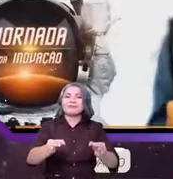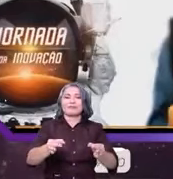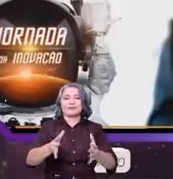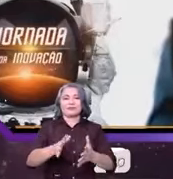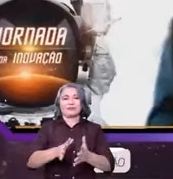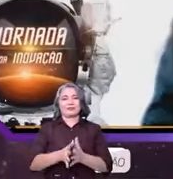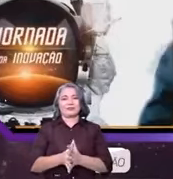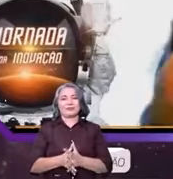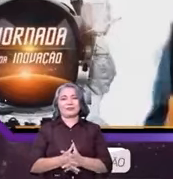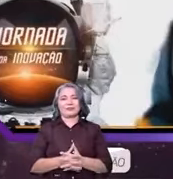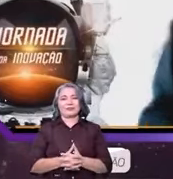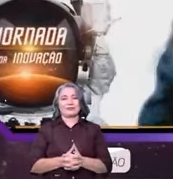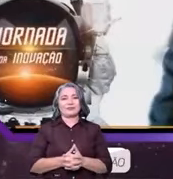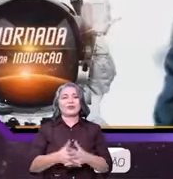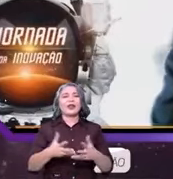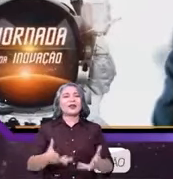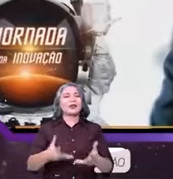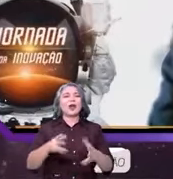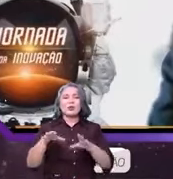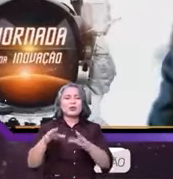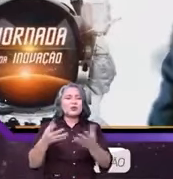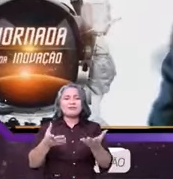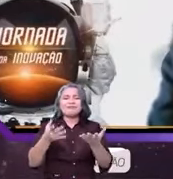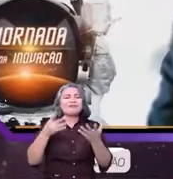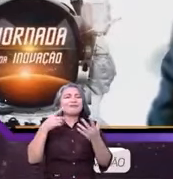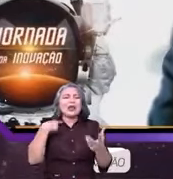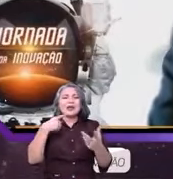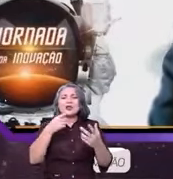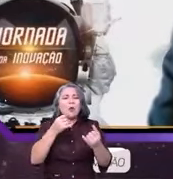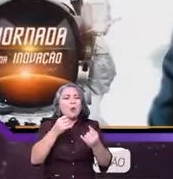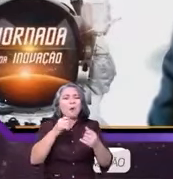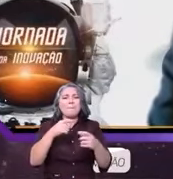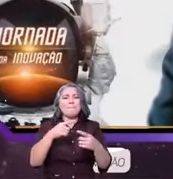Isso está muito alinhado à nossa realidade.